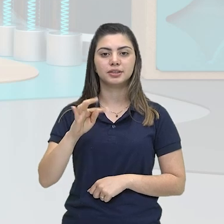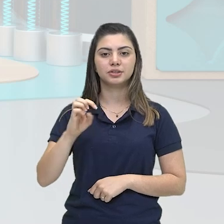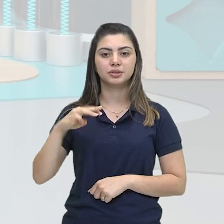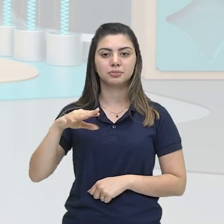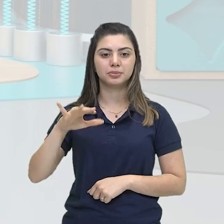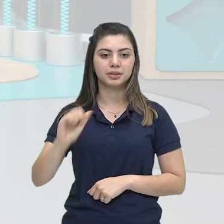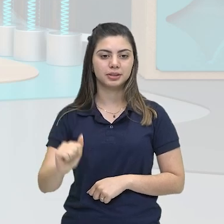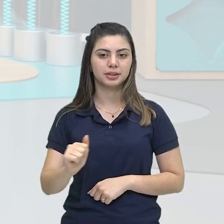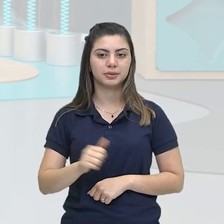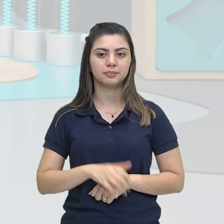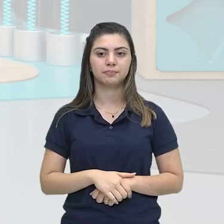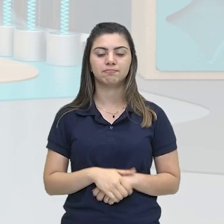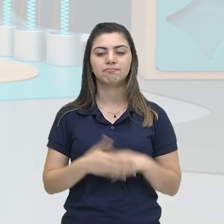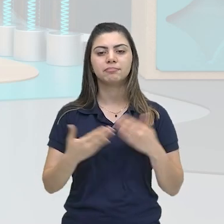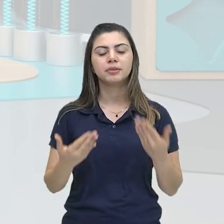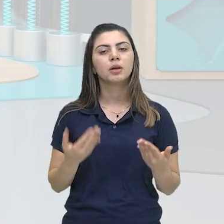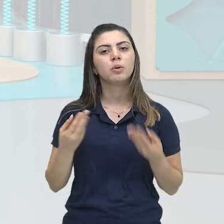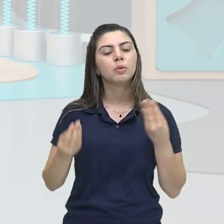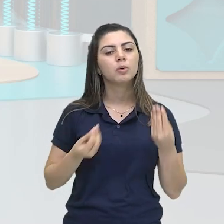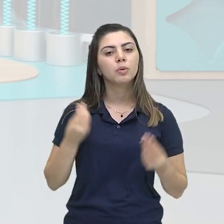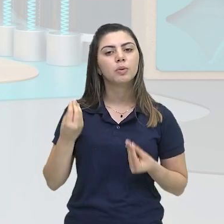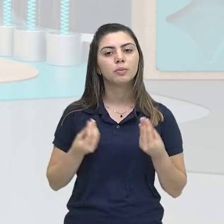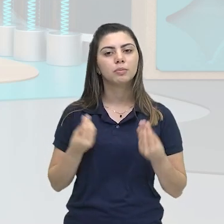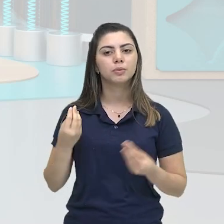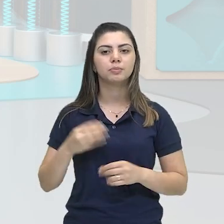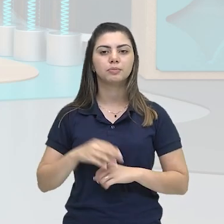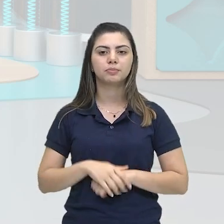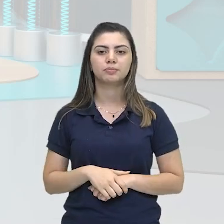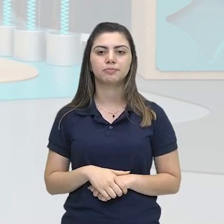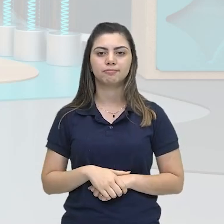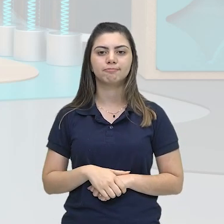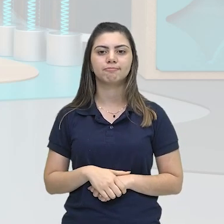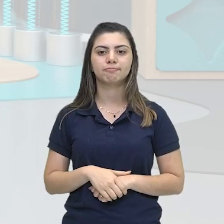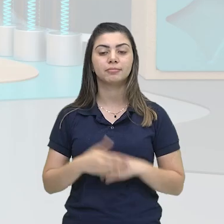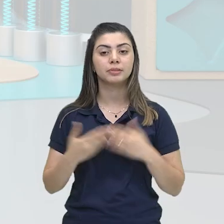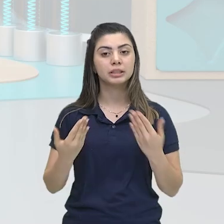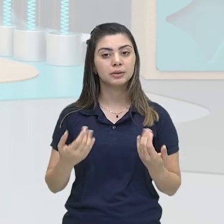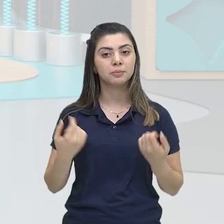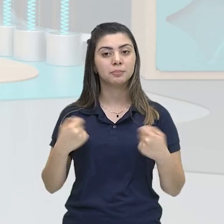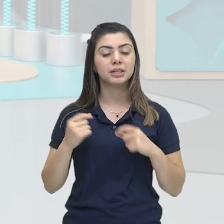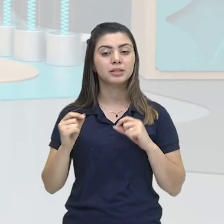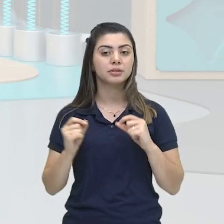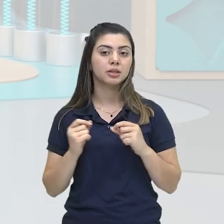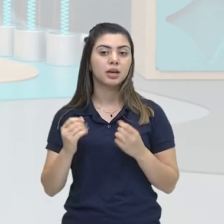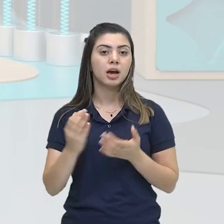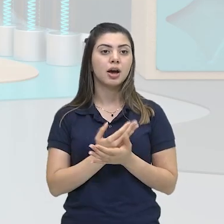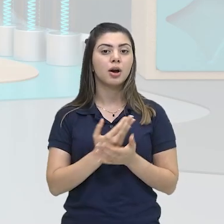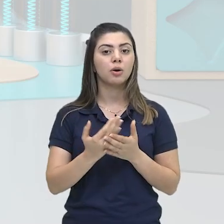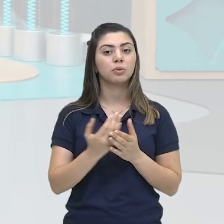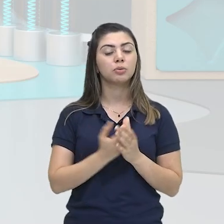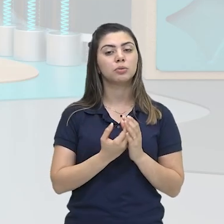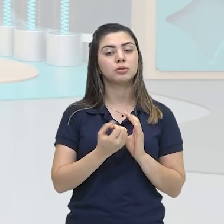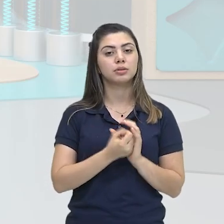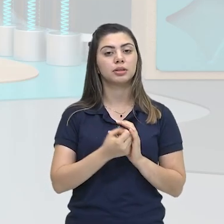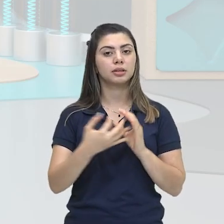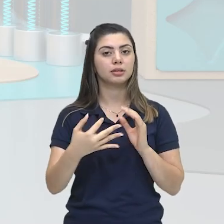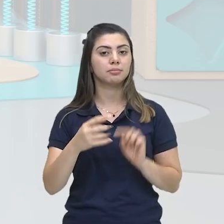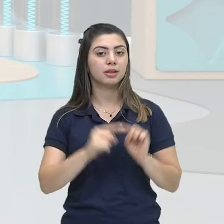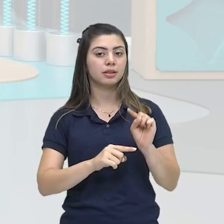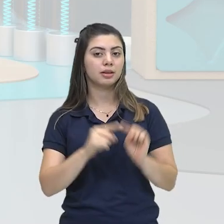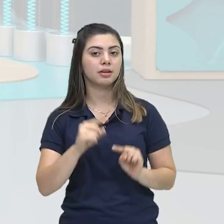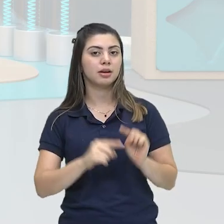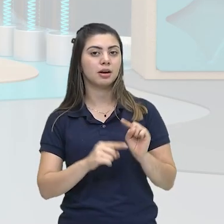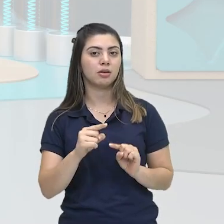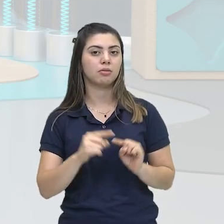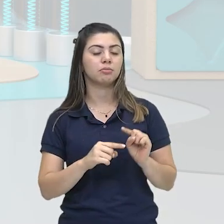meu lado. A ginástica rítmica, ela já exige aí alguns equipamentos, né, alguns implementos,